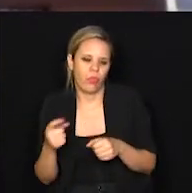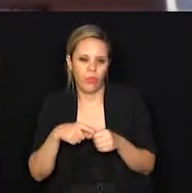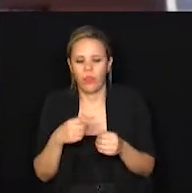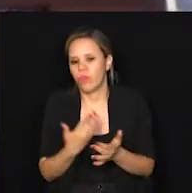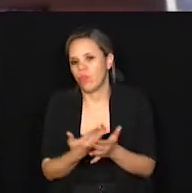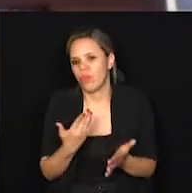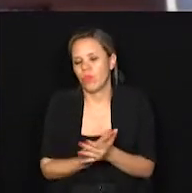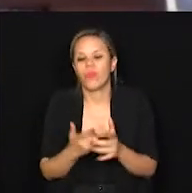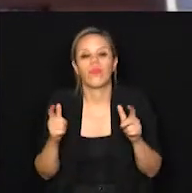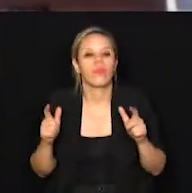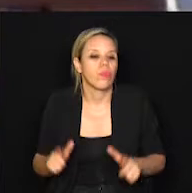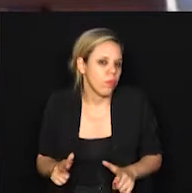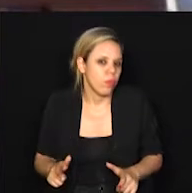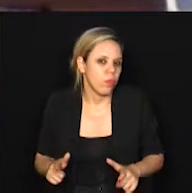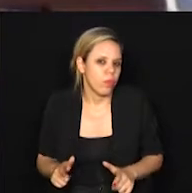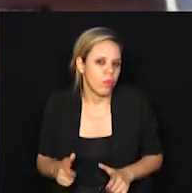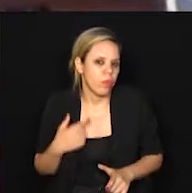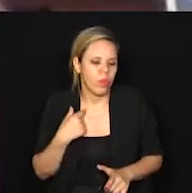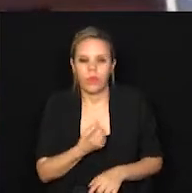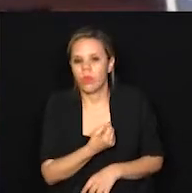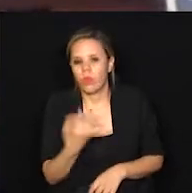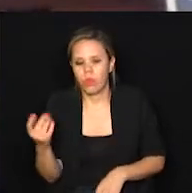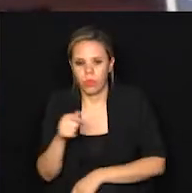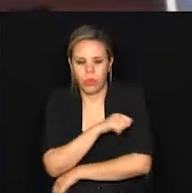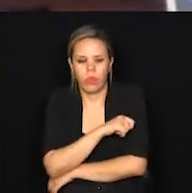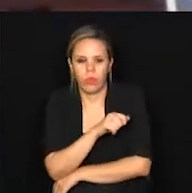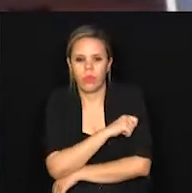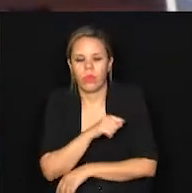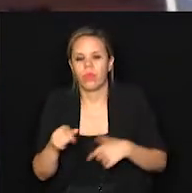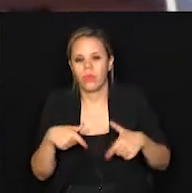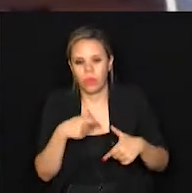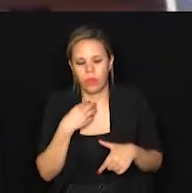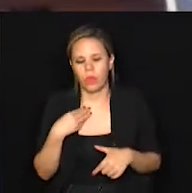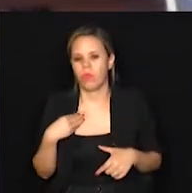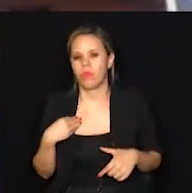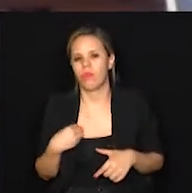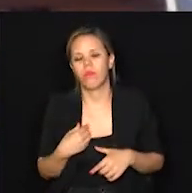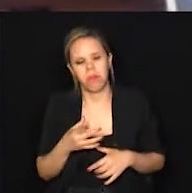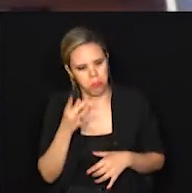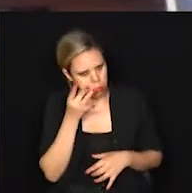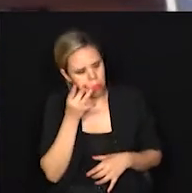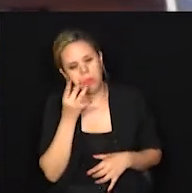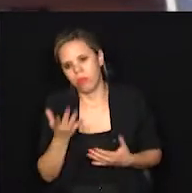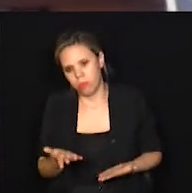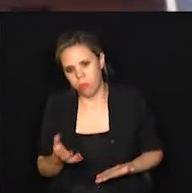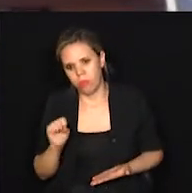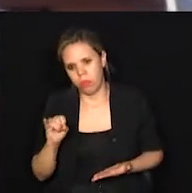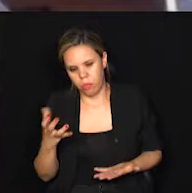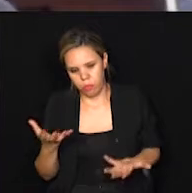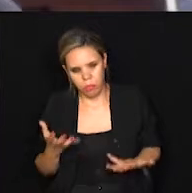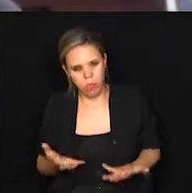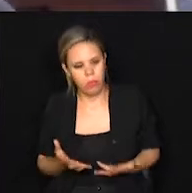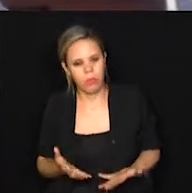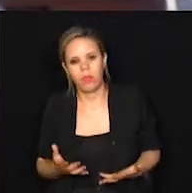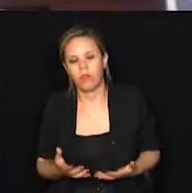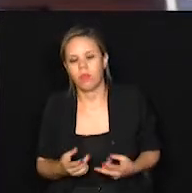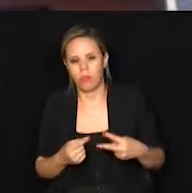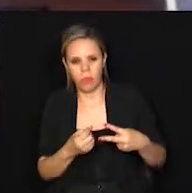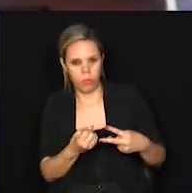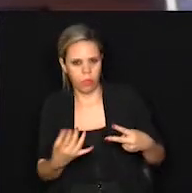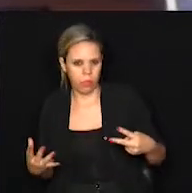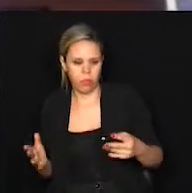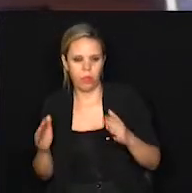aulas, onde 1/3 dos alunos com que eu trabalho vão estar presentes, se quiserem, e os 2/3 vão